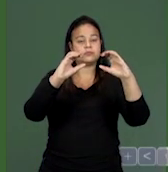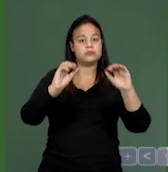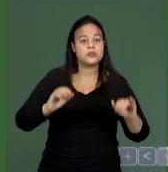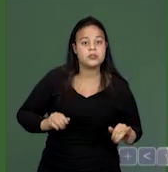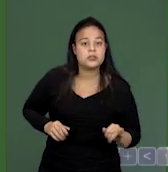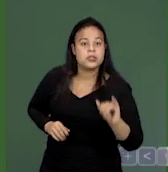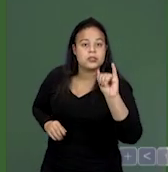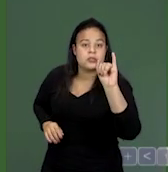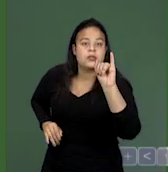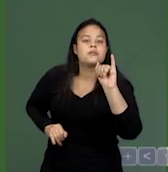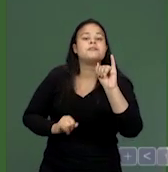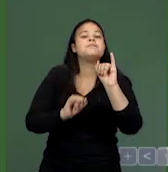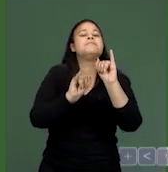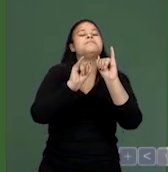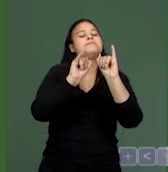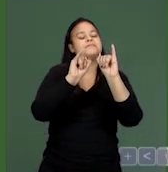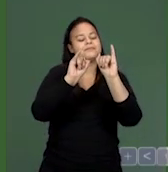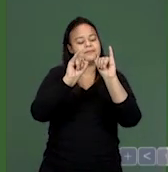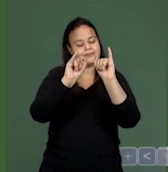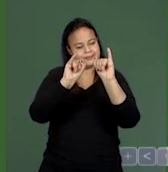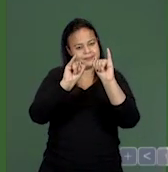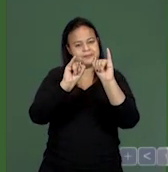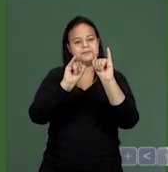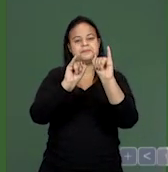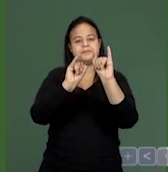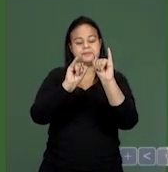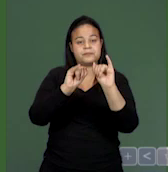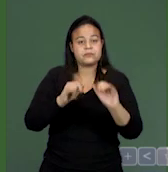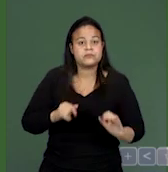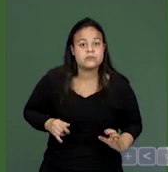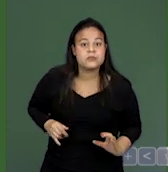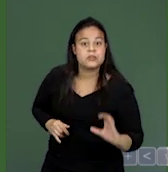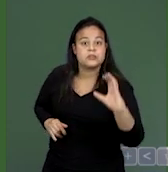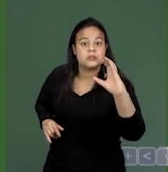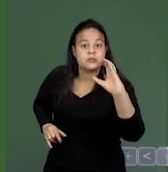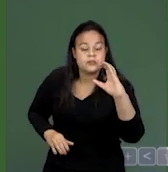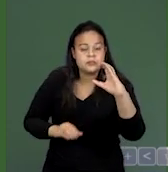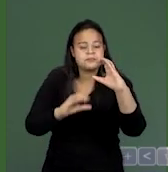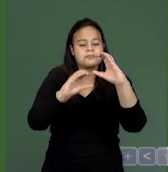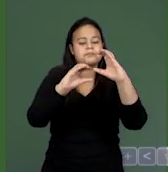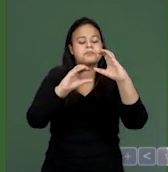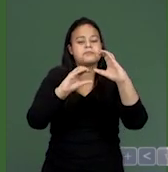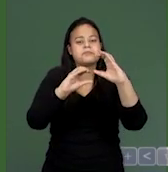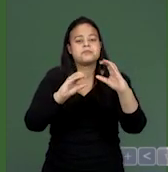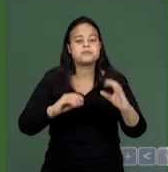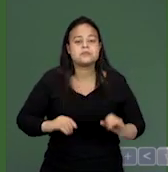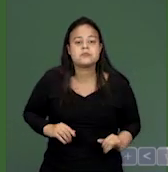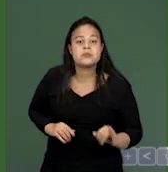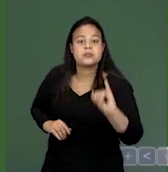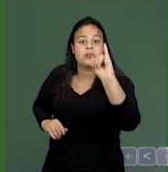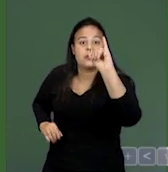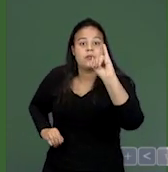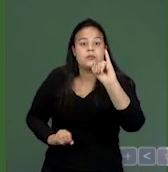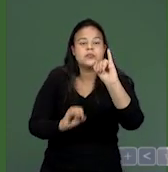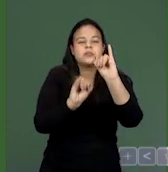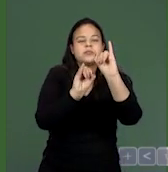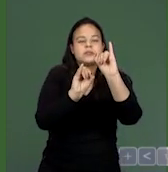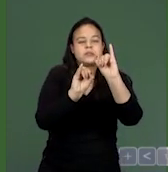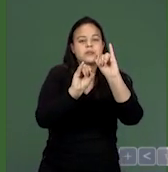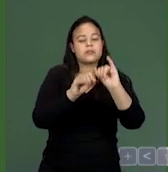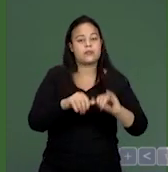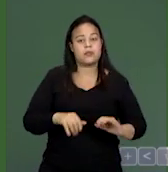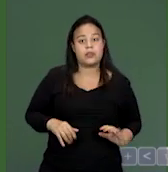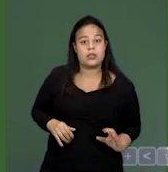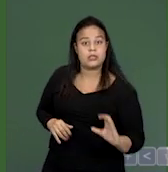Izão, Izinho. Czão, Czinho, Izão, Izinho.